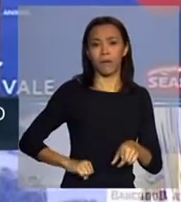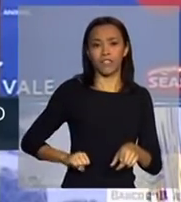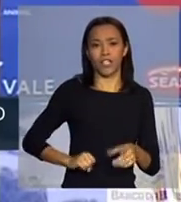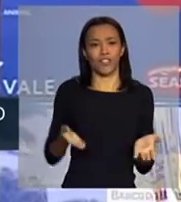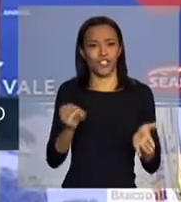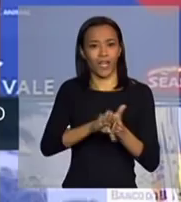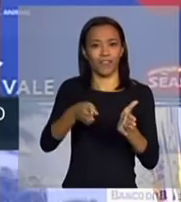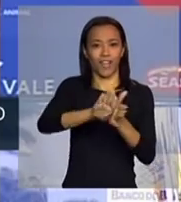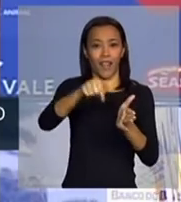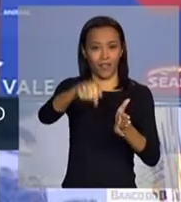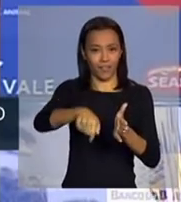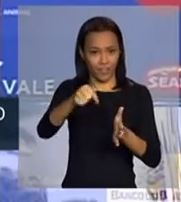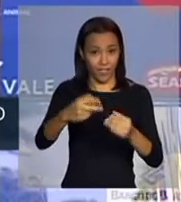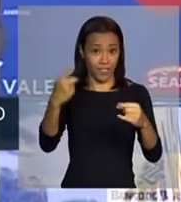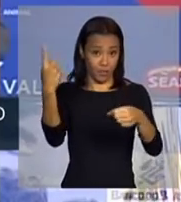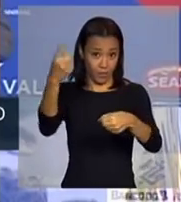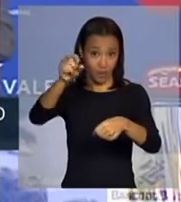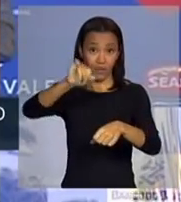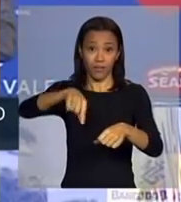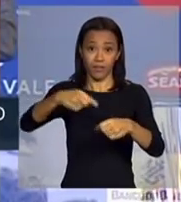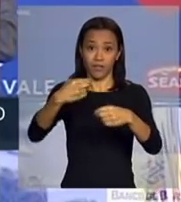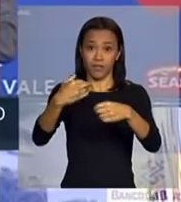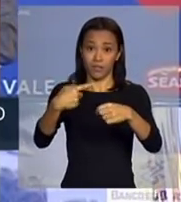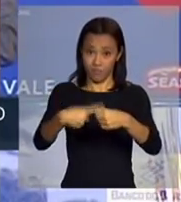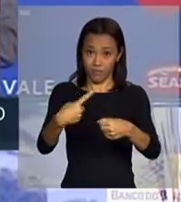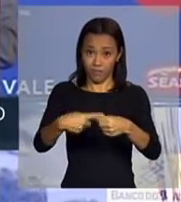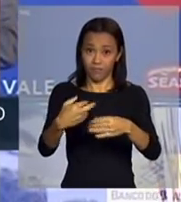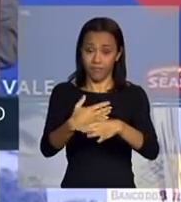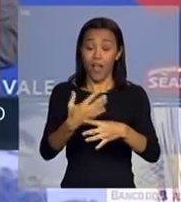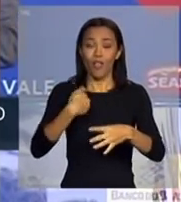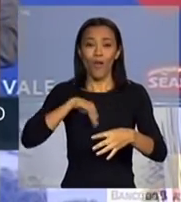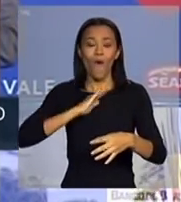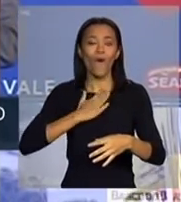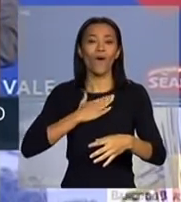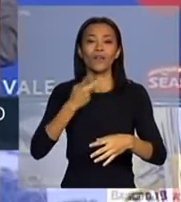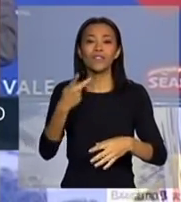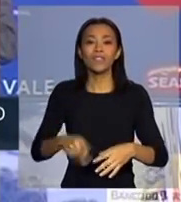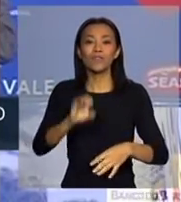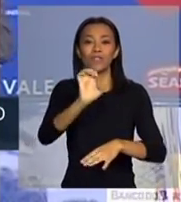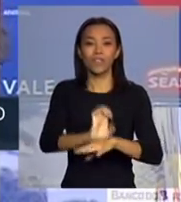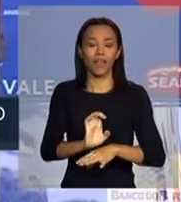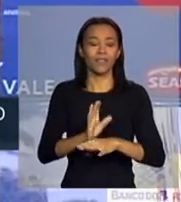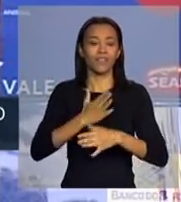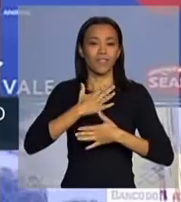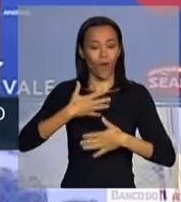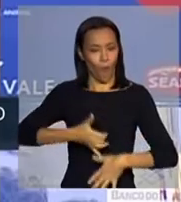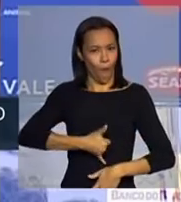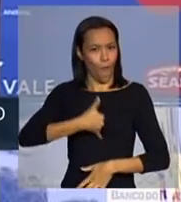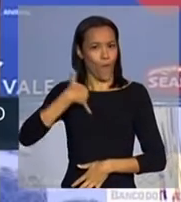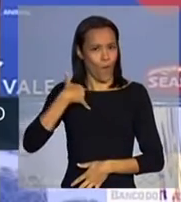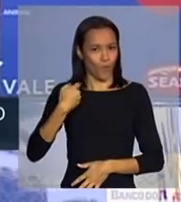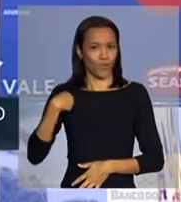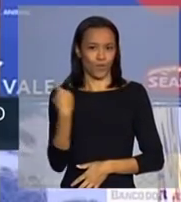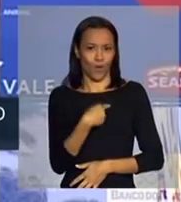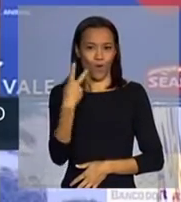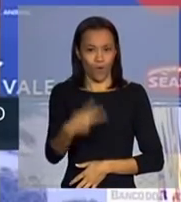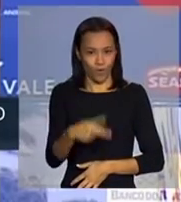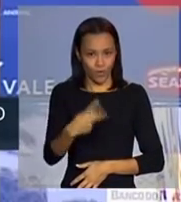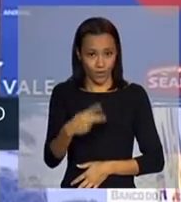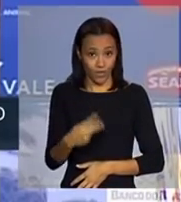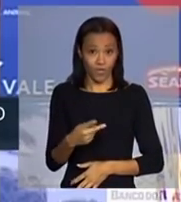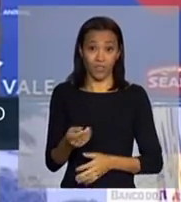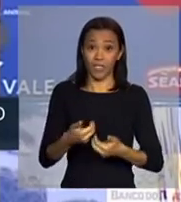a Uberaba de outros estados nesse momento. Nós, mineiros, ficamos muito orgulhosos das nossas coisas, das coisas de